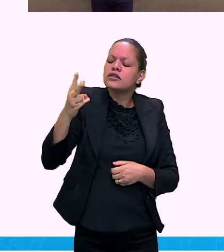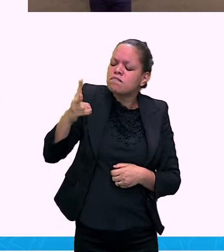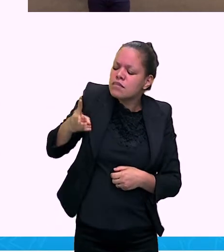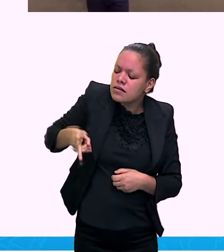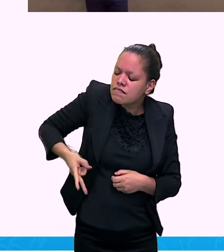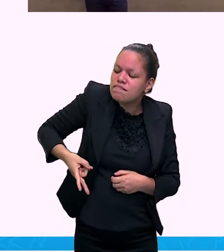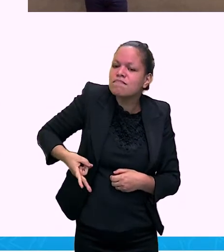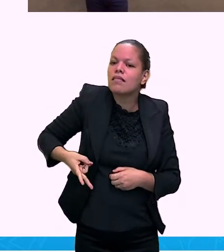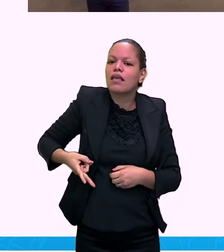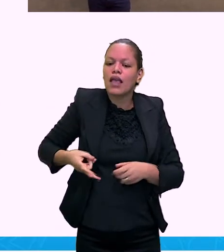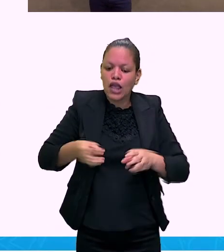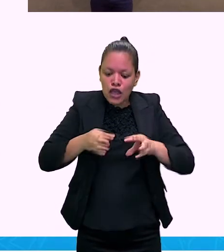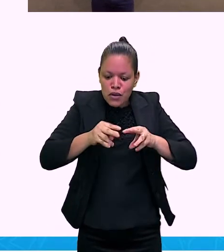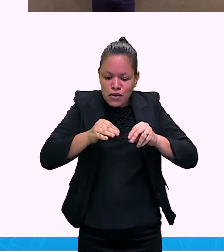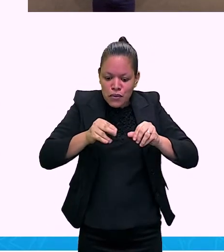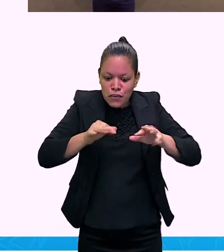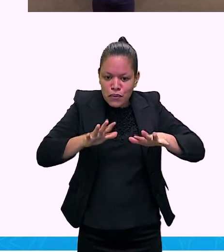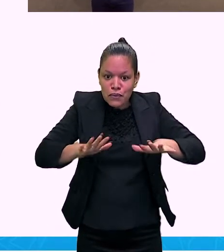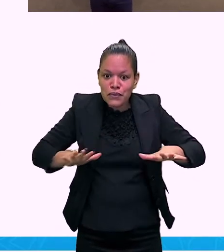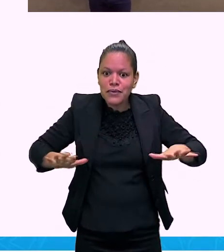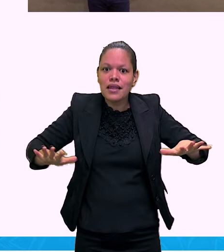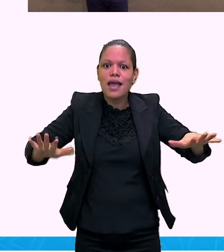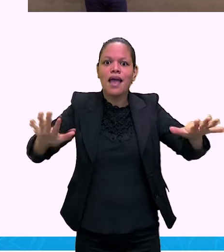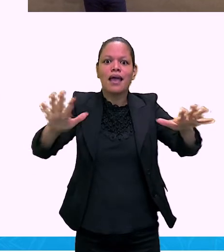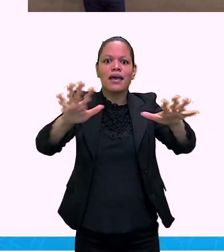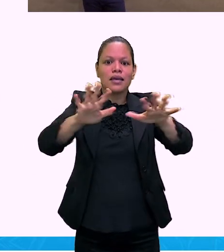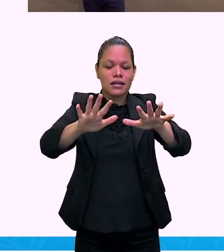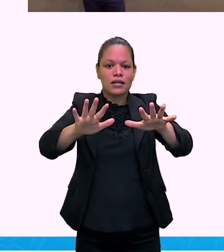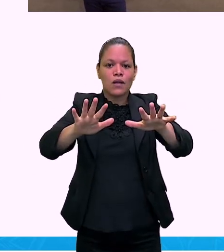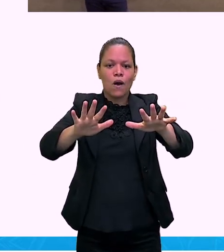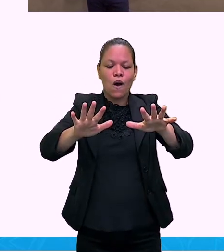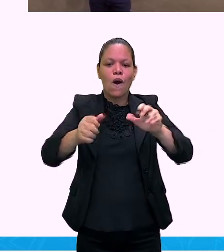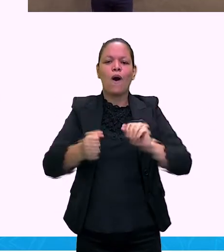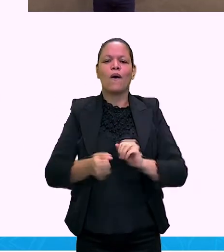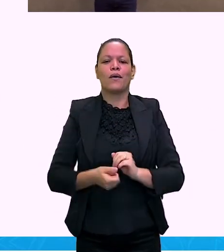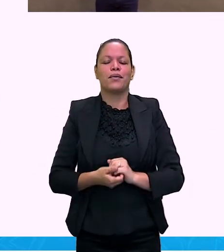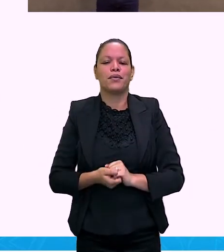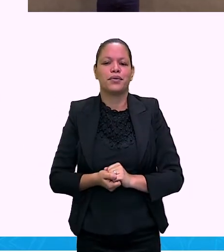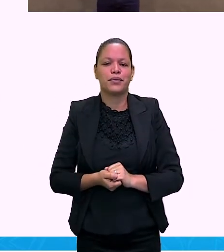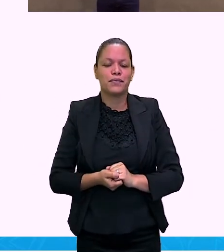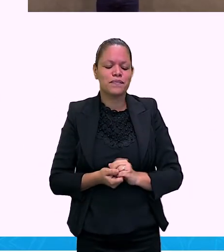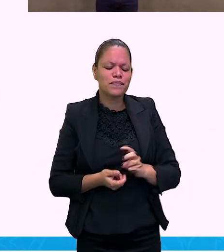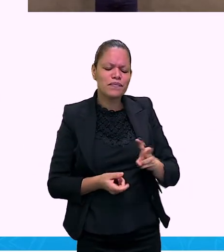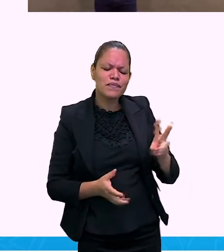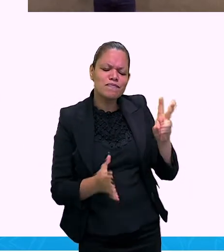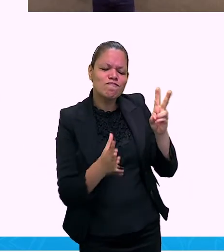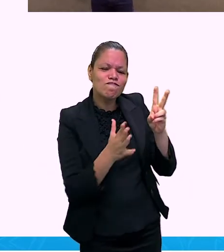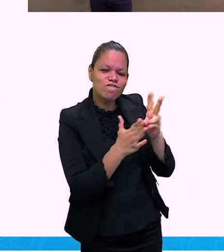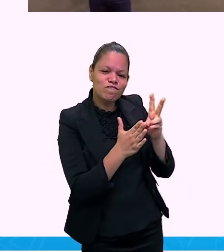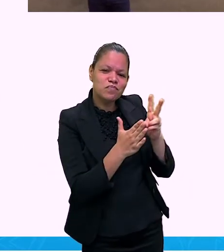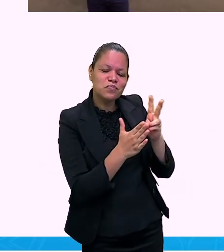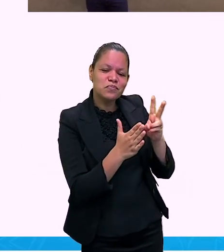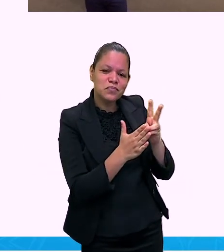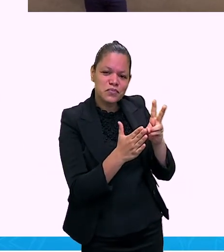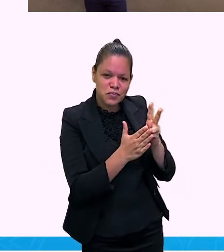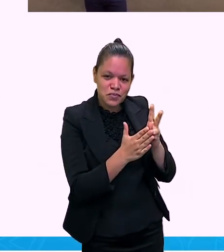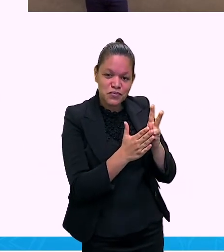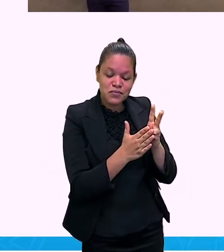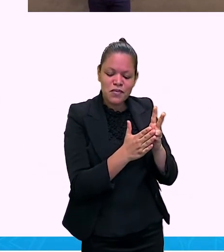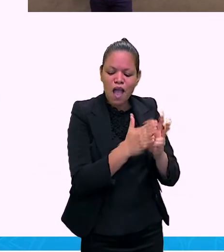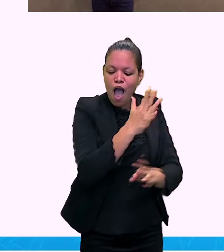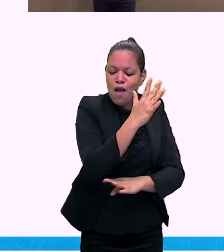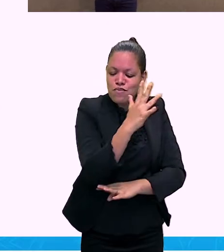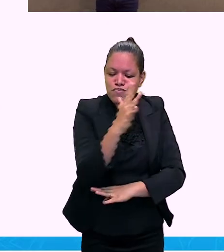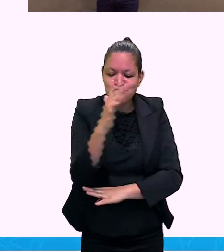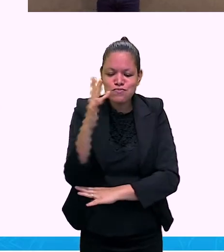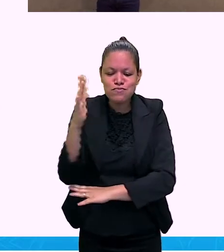território como fonte da sua vida. Então, indígenas, né, é ligar com a questão da ambiental. Então,